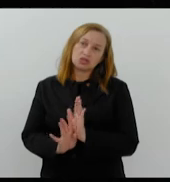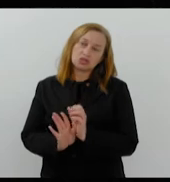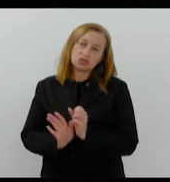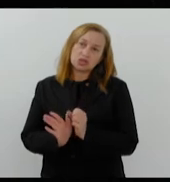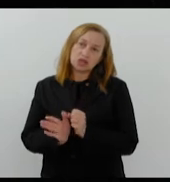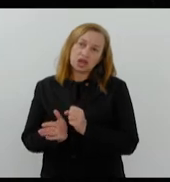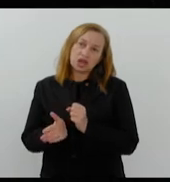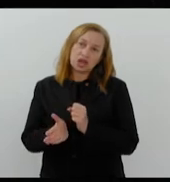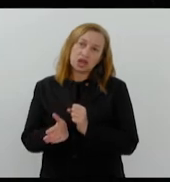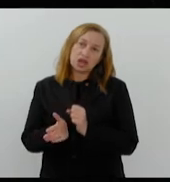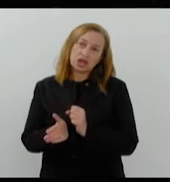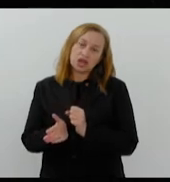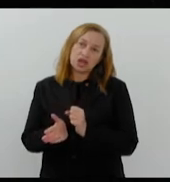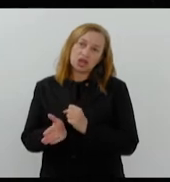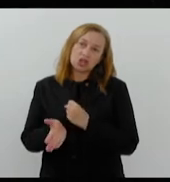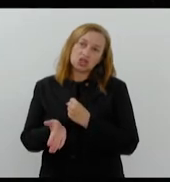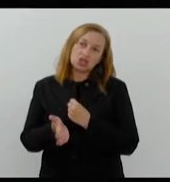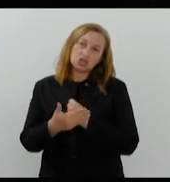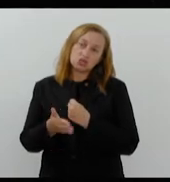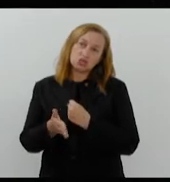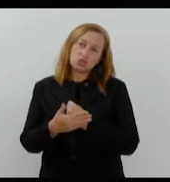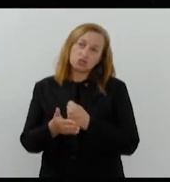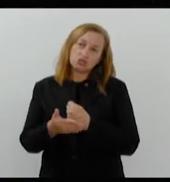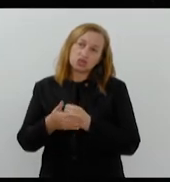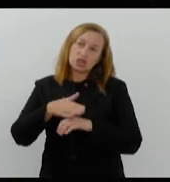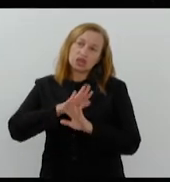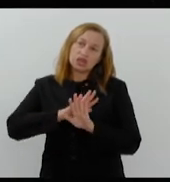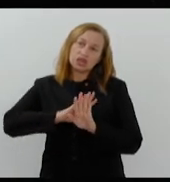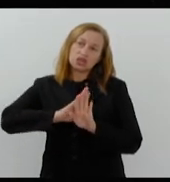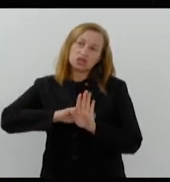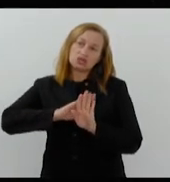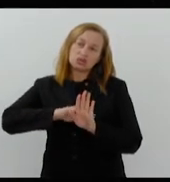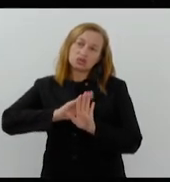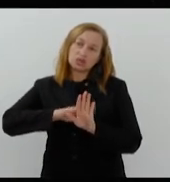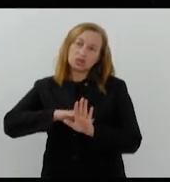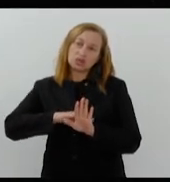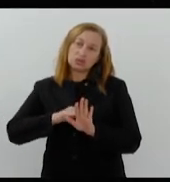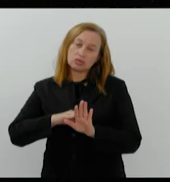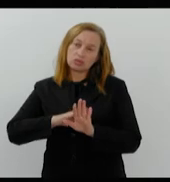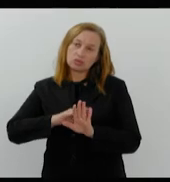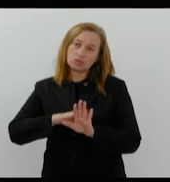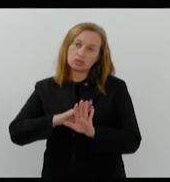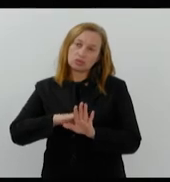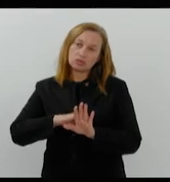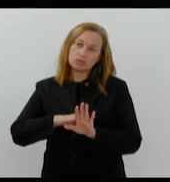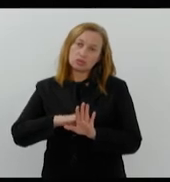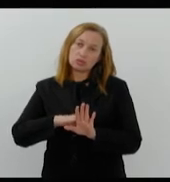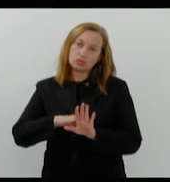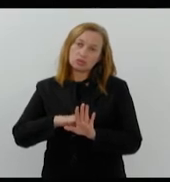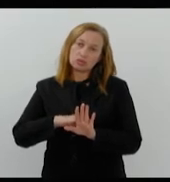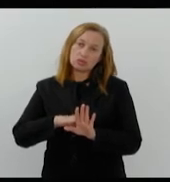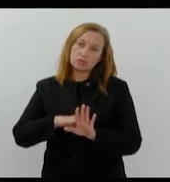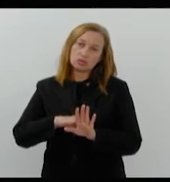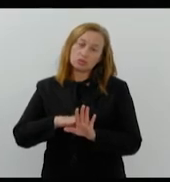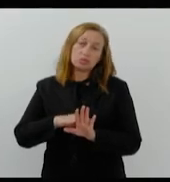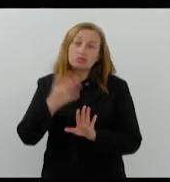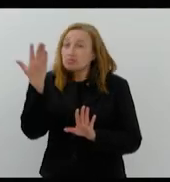tartaruga e ela esteja a caminho. Porque é inacreditável.